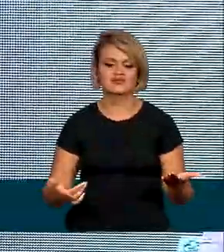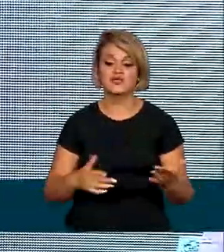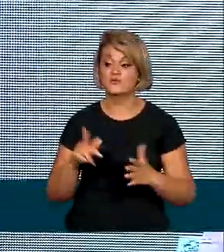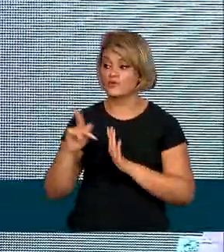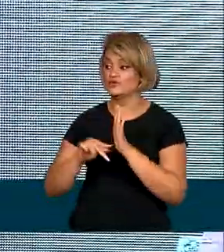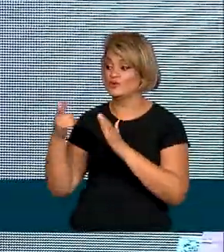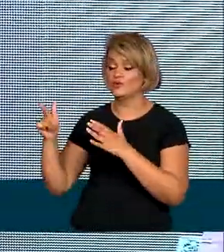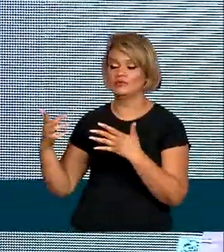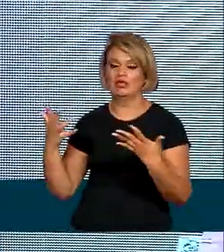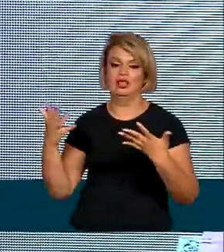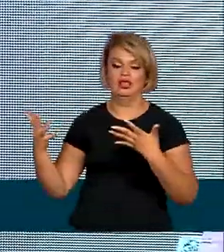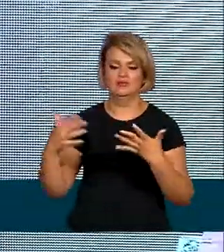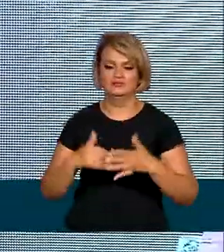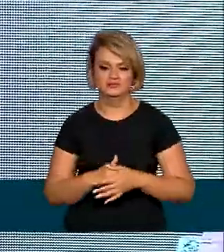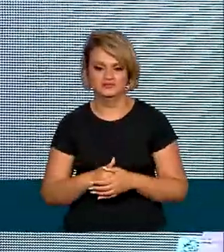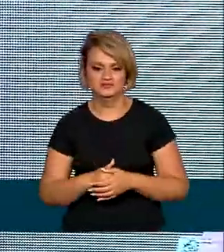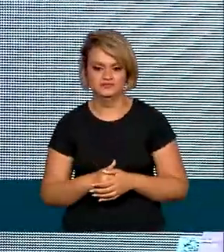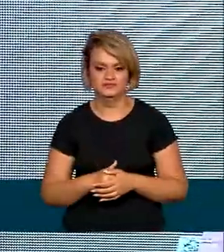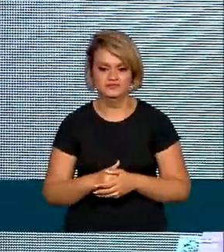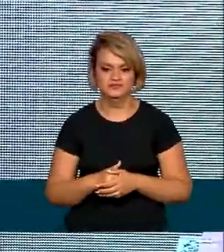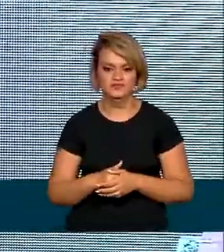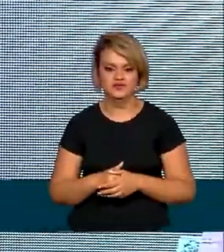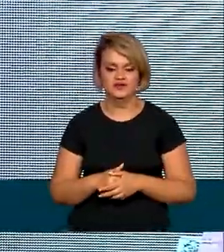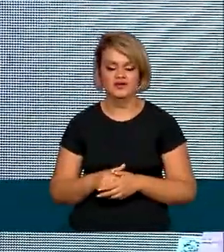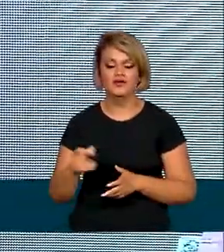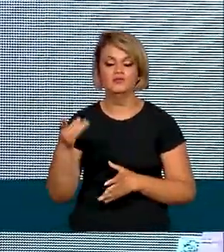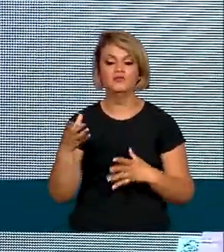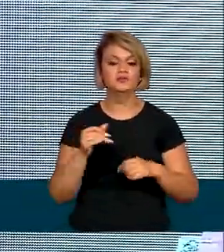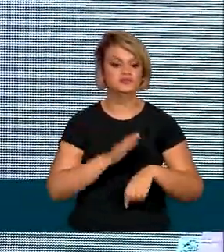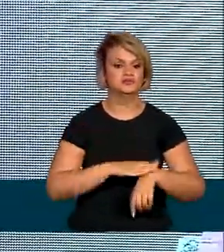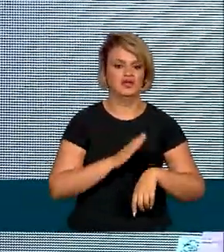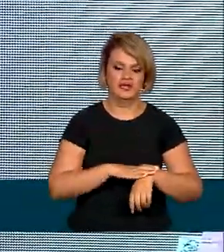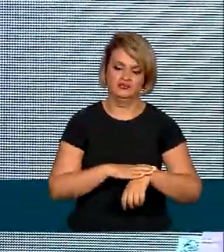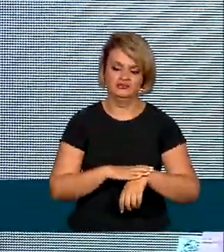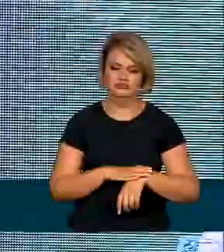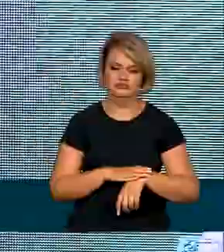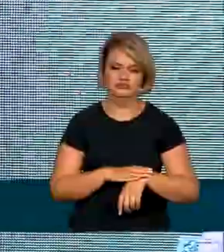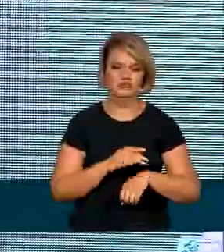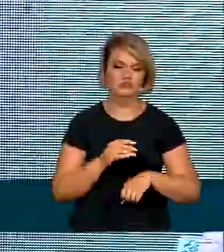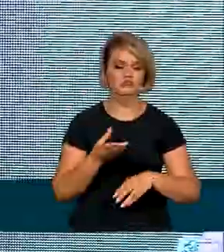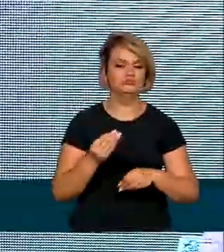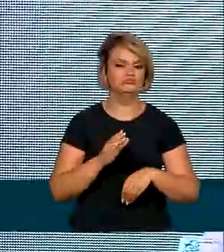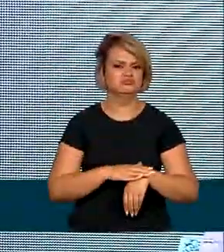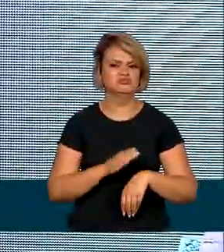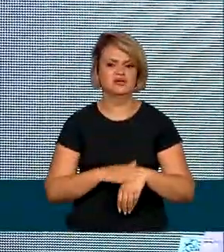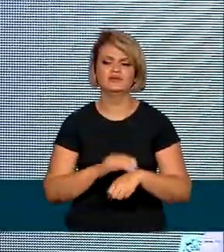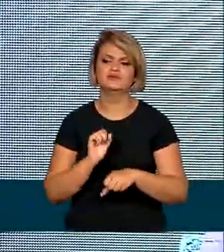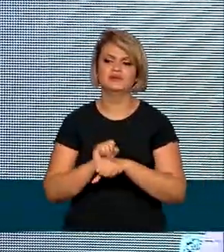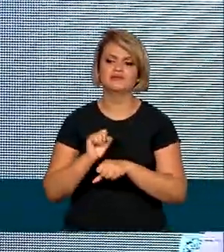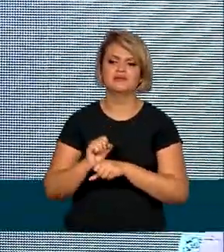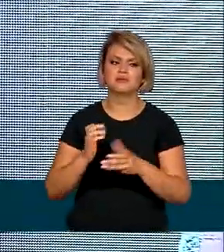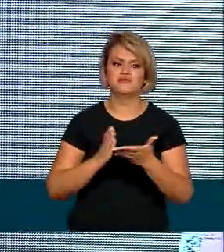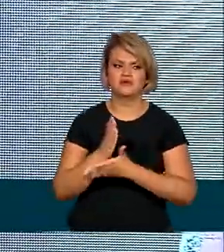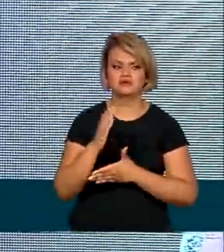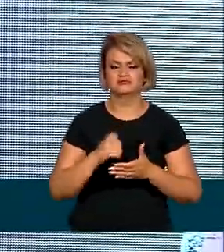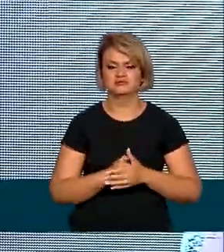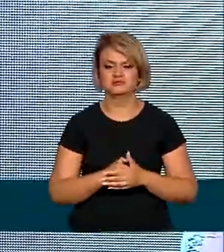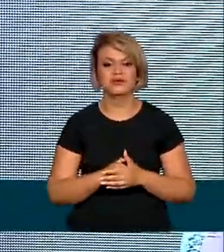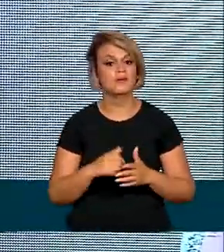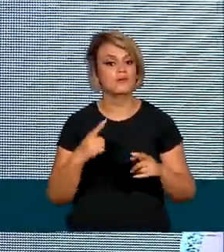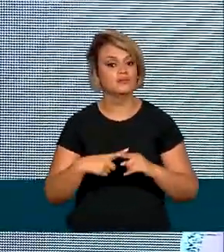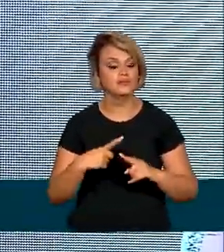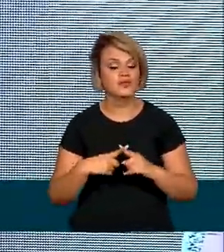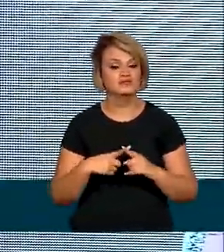os projetos de tanto tempo que eles aguardam as suas aprovações porque